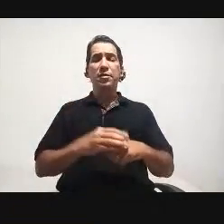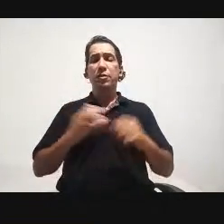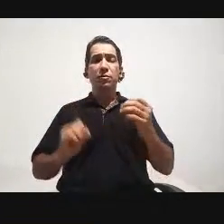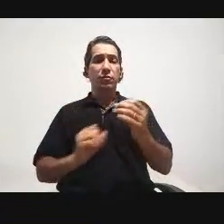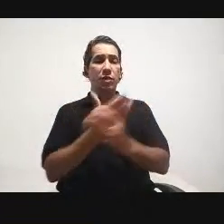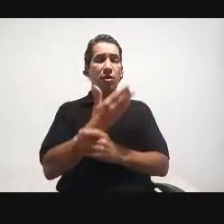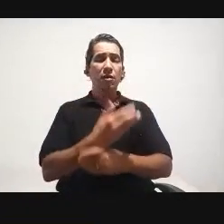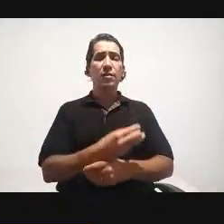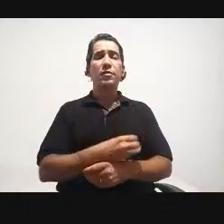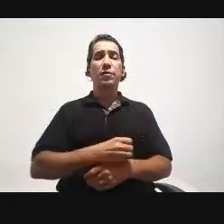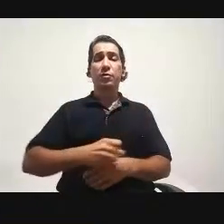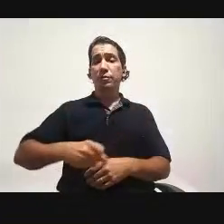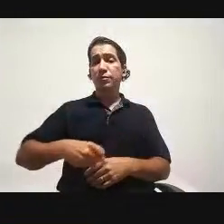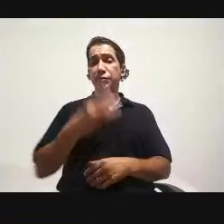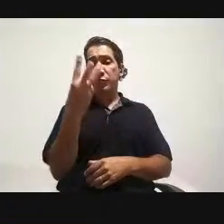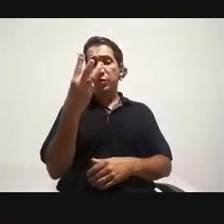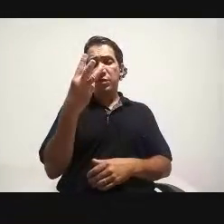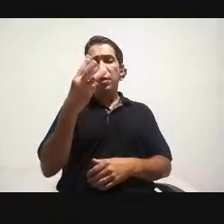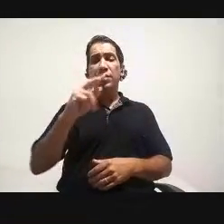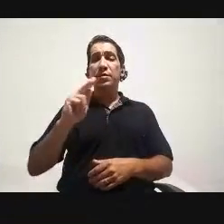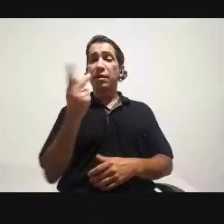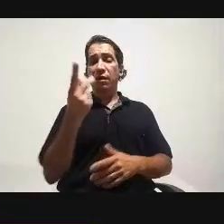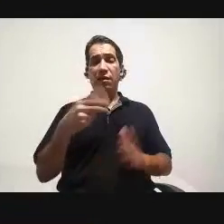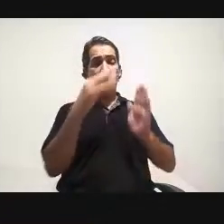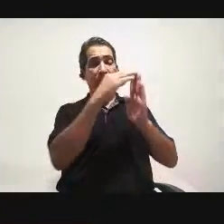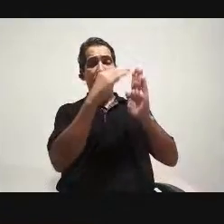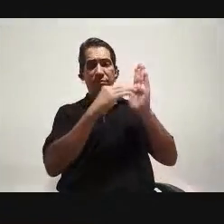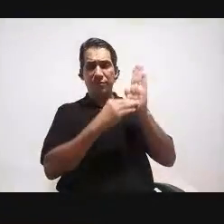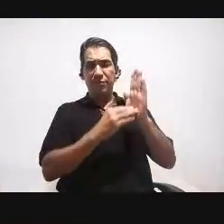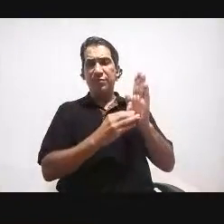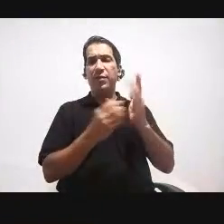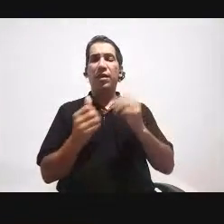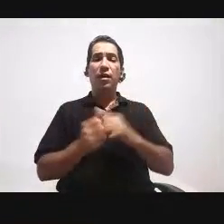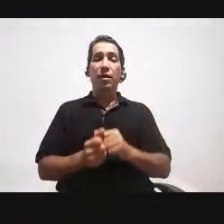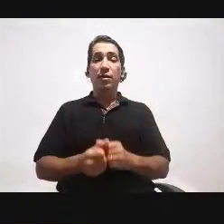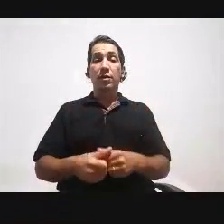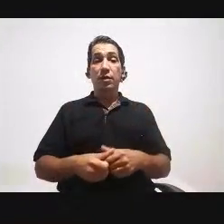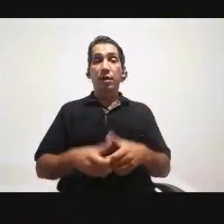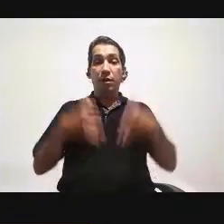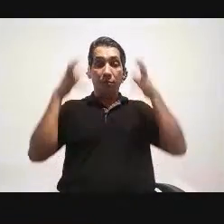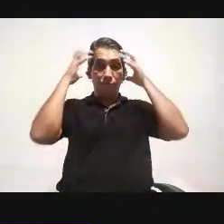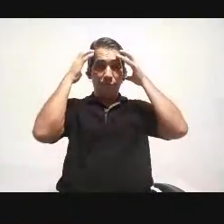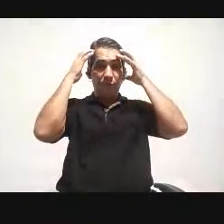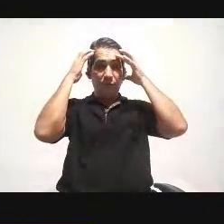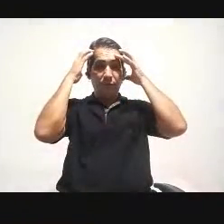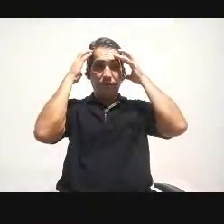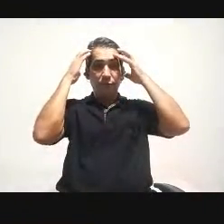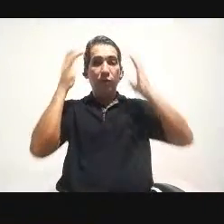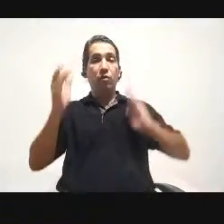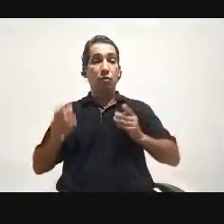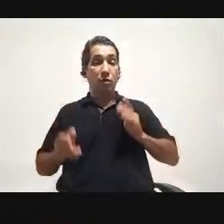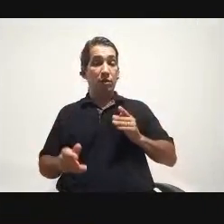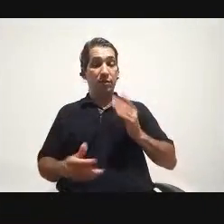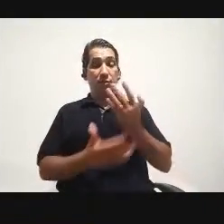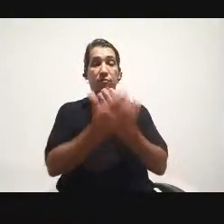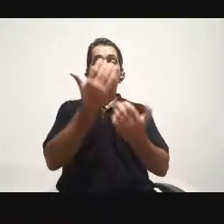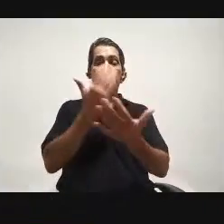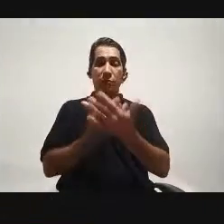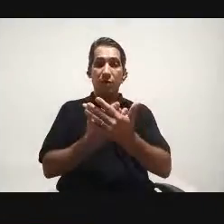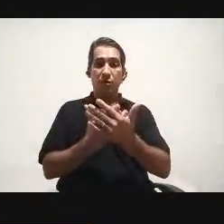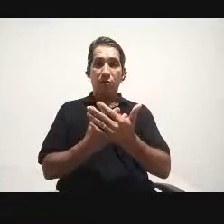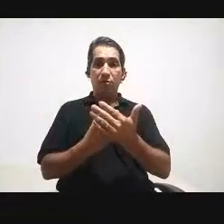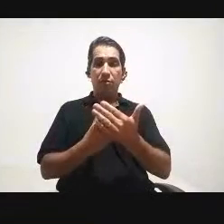eram os três Hs, Head, Heart e Hand, cabeça, coração e mãos. Cognição, o